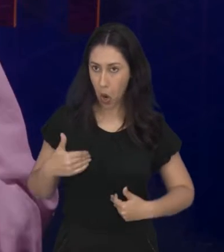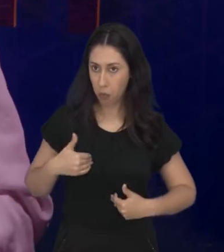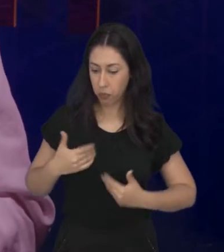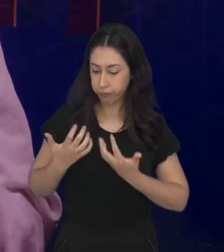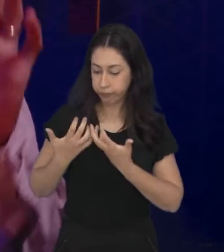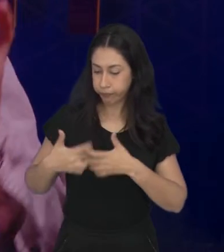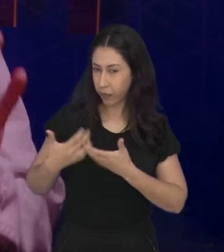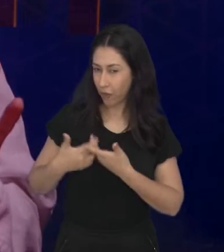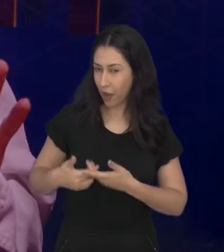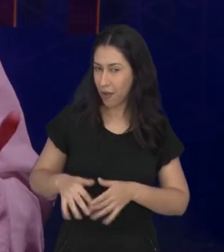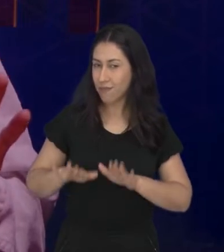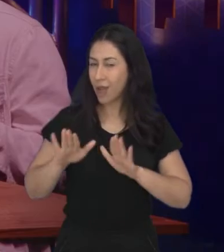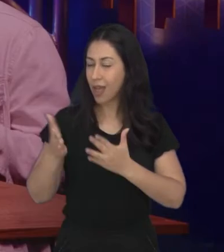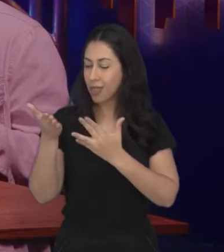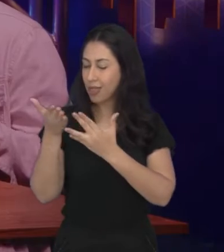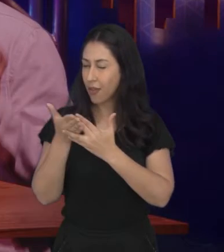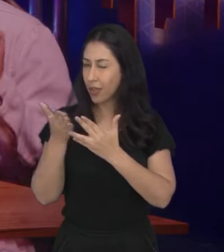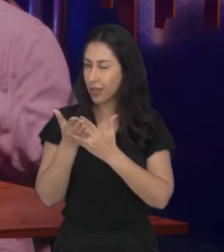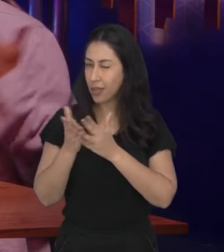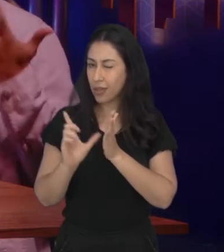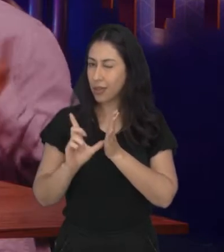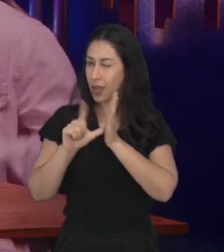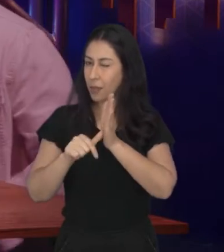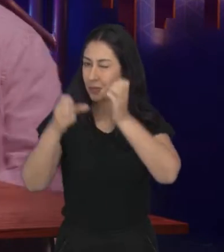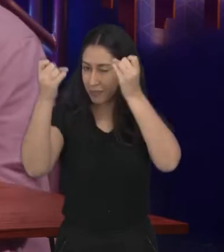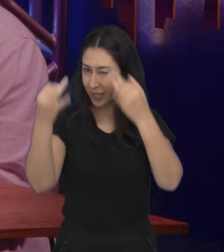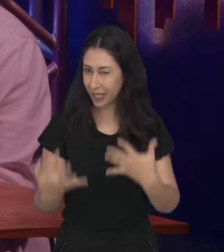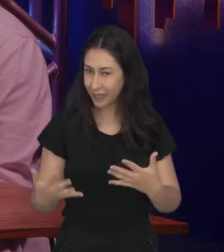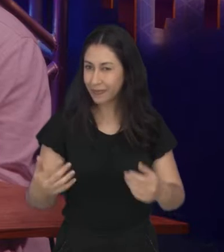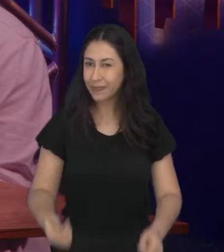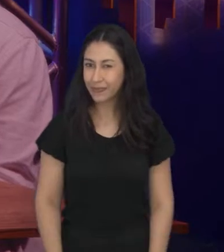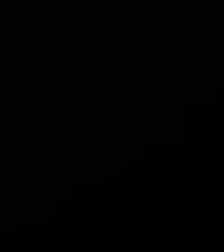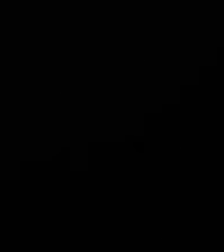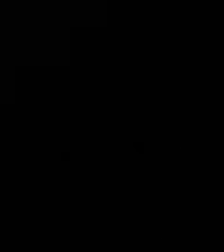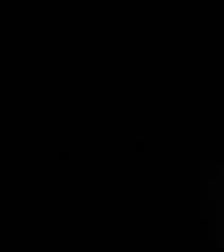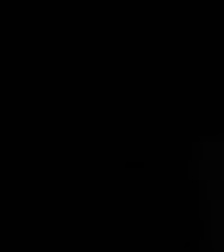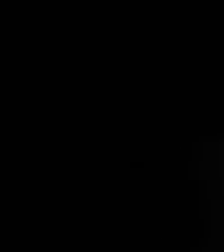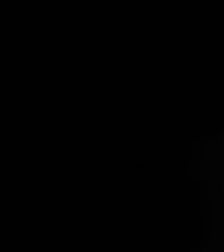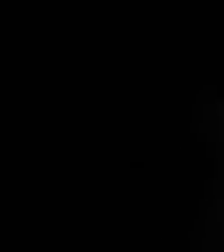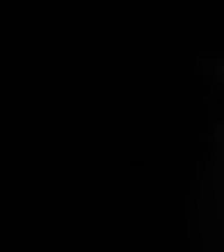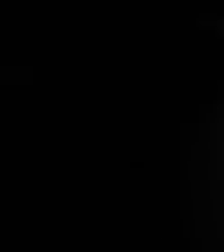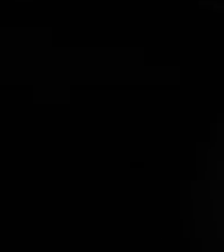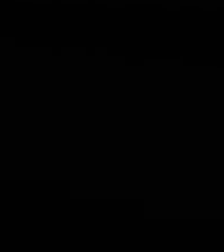biológicos na gente. Mas a gente vai fazer um intervalinho e já retomamos esse assunto.